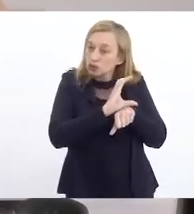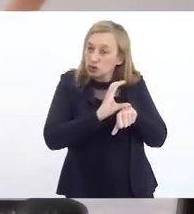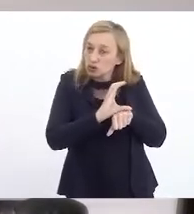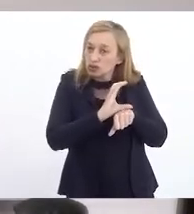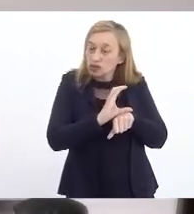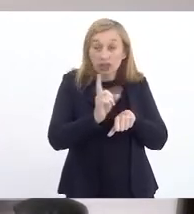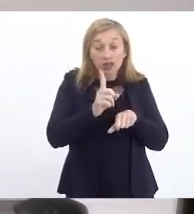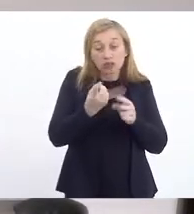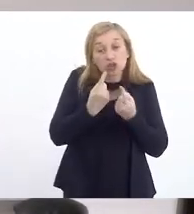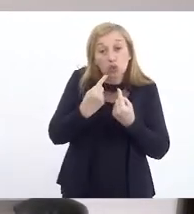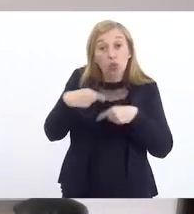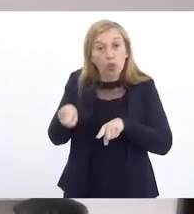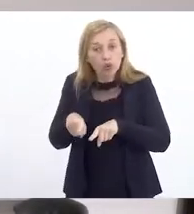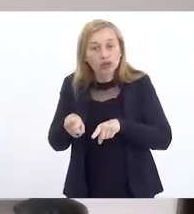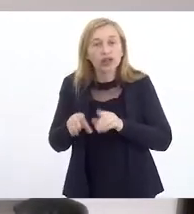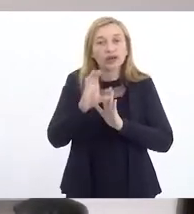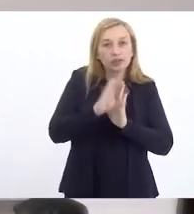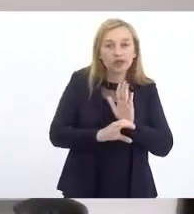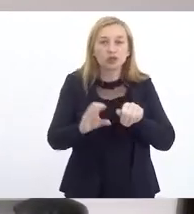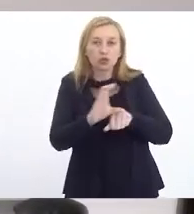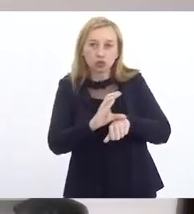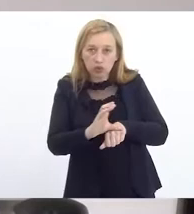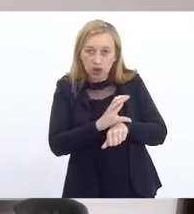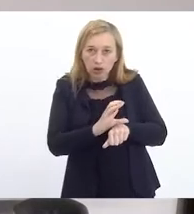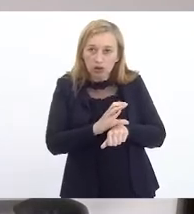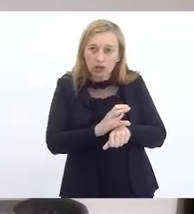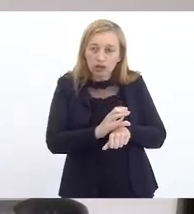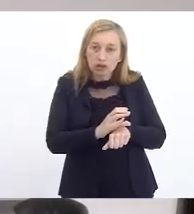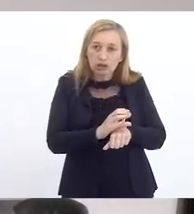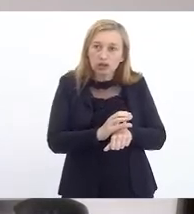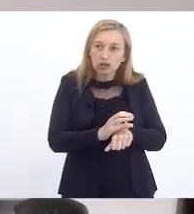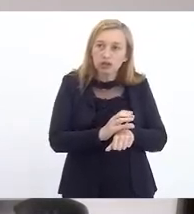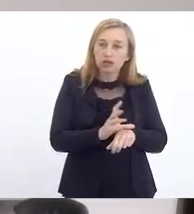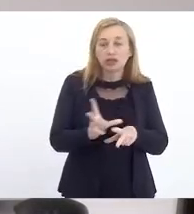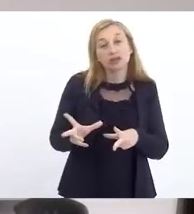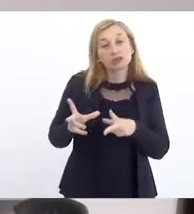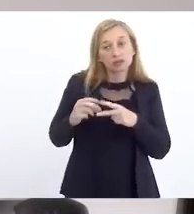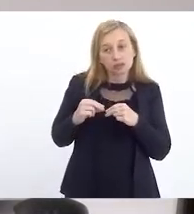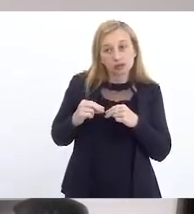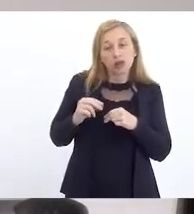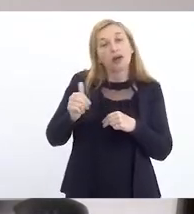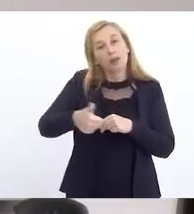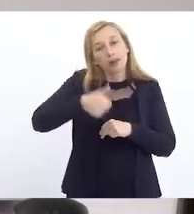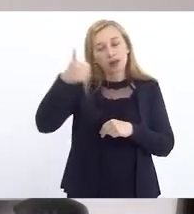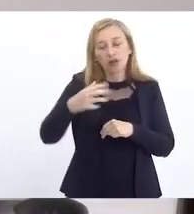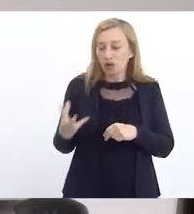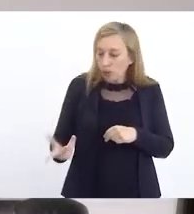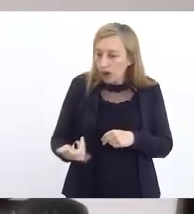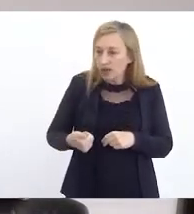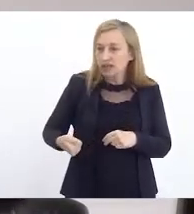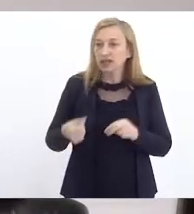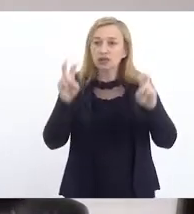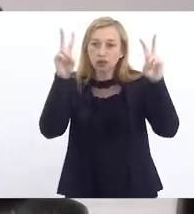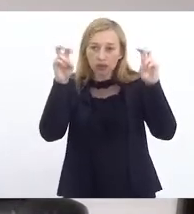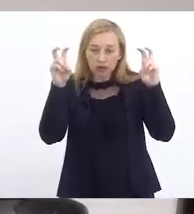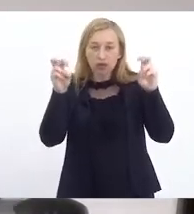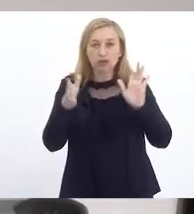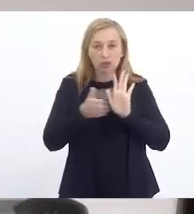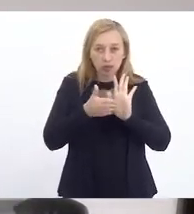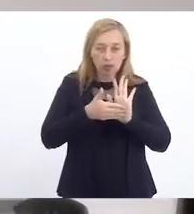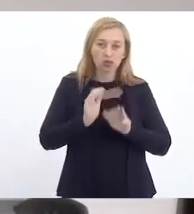não contrariem a emenda constitucional e que, no mérito, melhore a qualidade da matéria